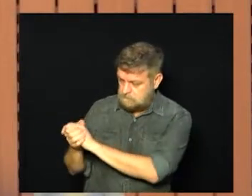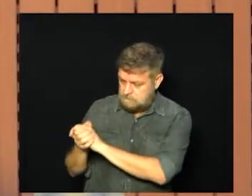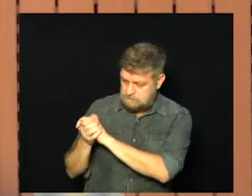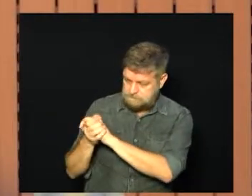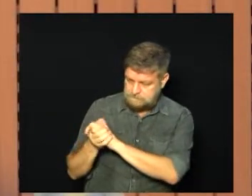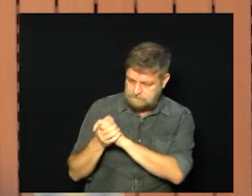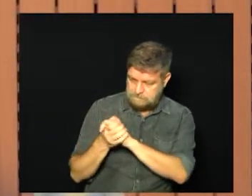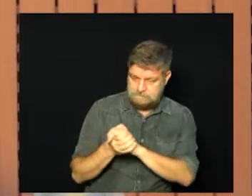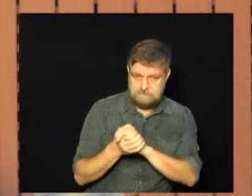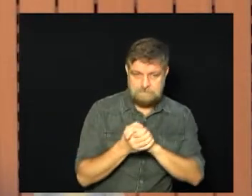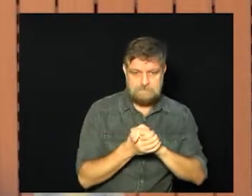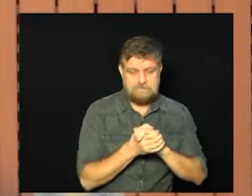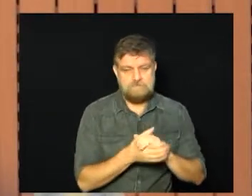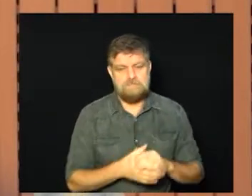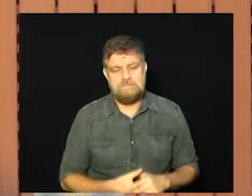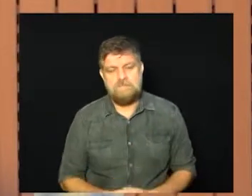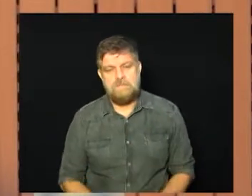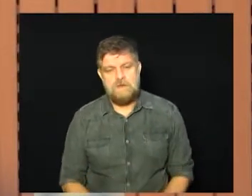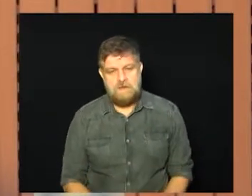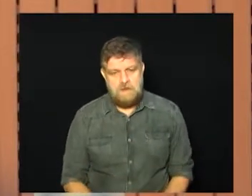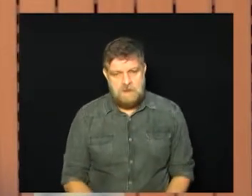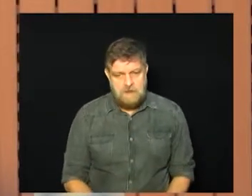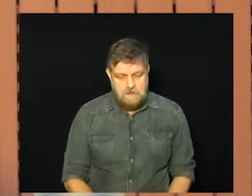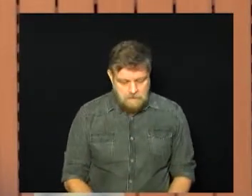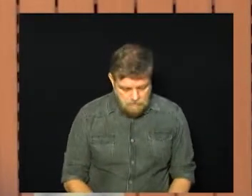qual representa aqui a sociedade.